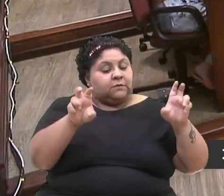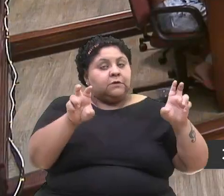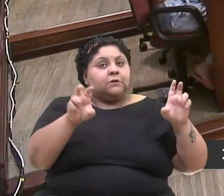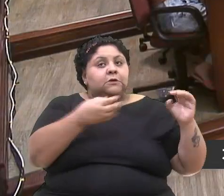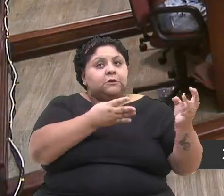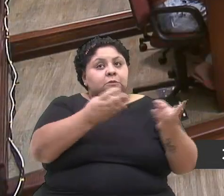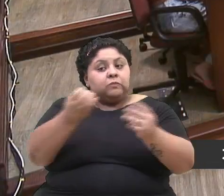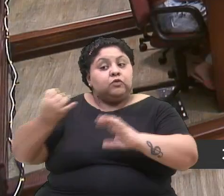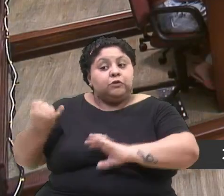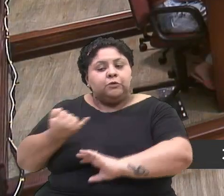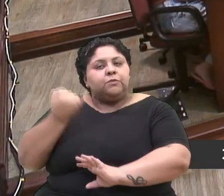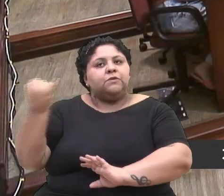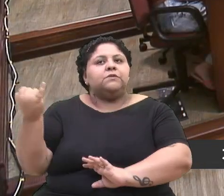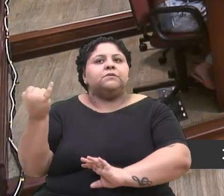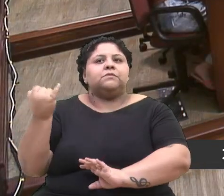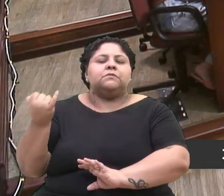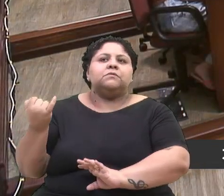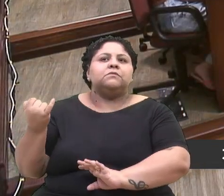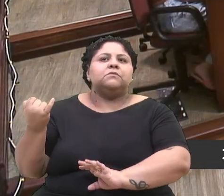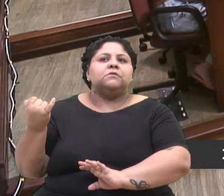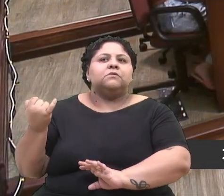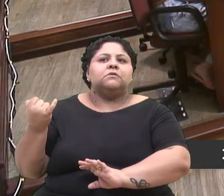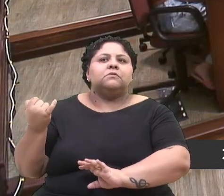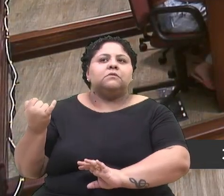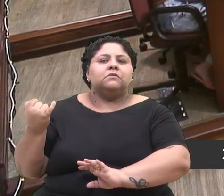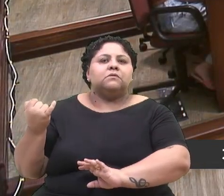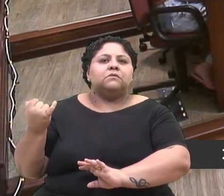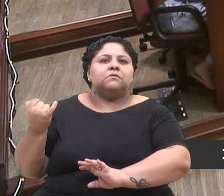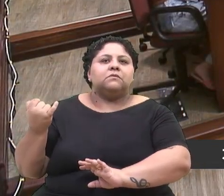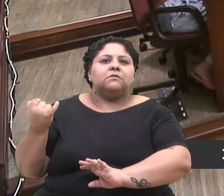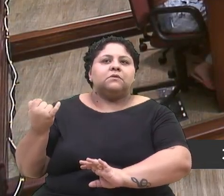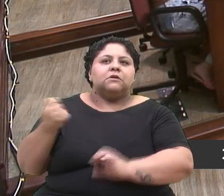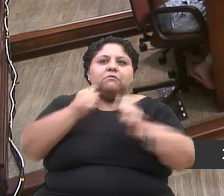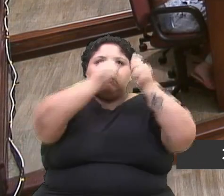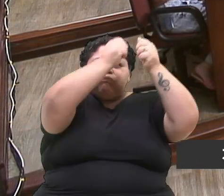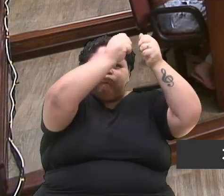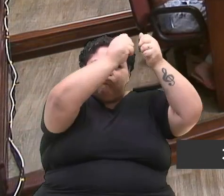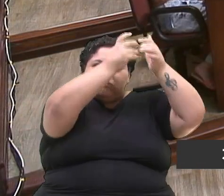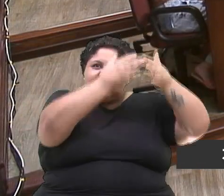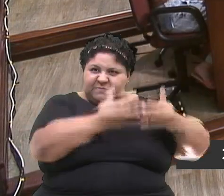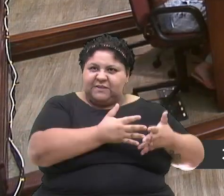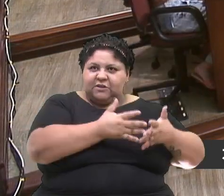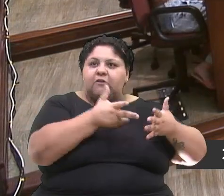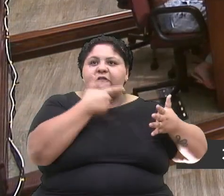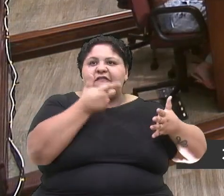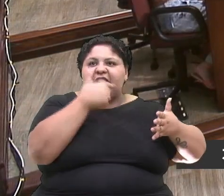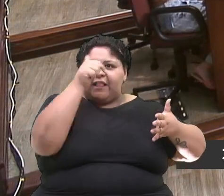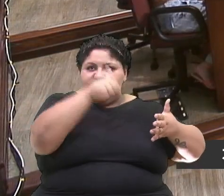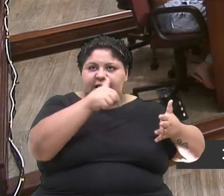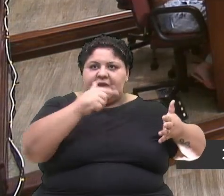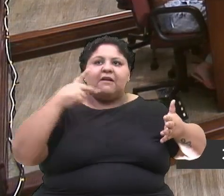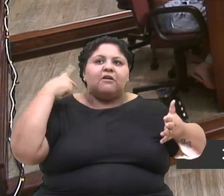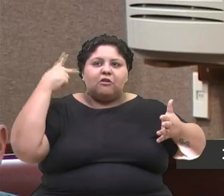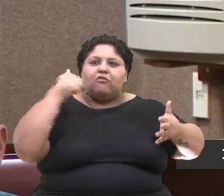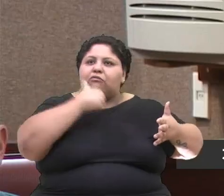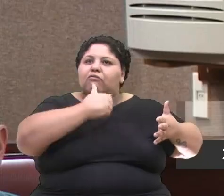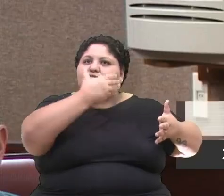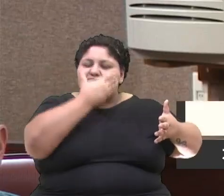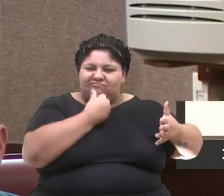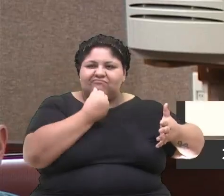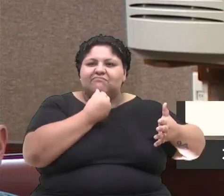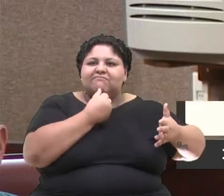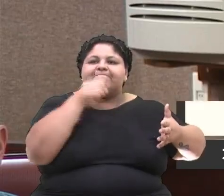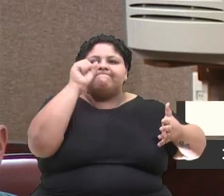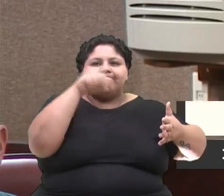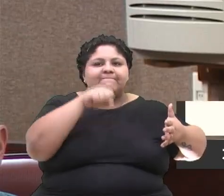muito importante e os argumentos que foram lançados aqui pelos vereadores que me antecederam realmente